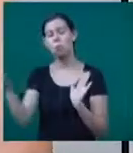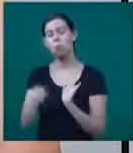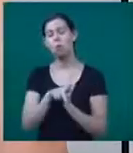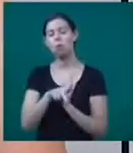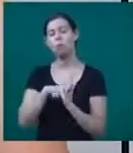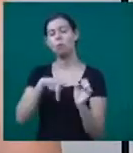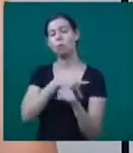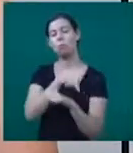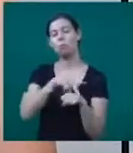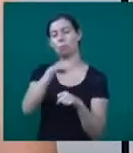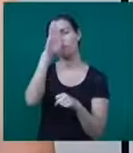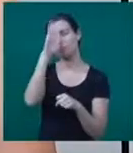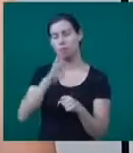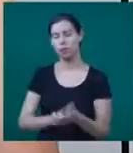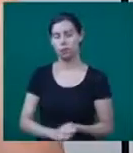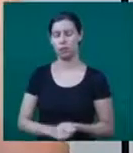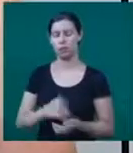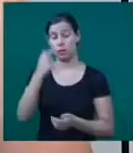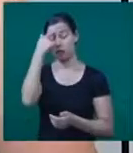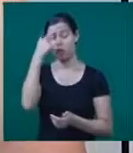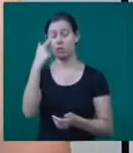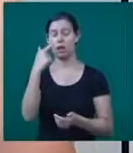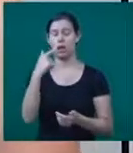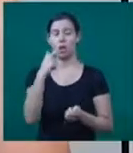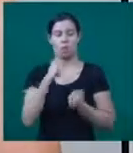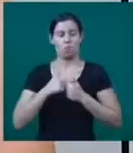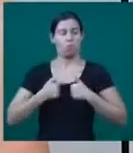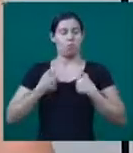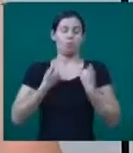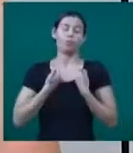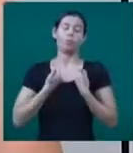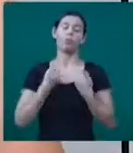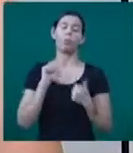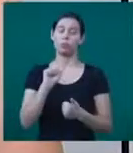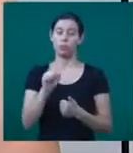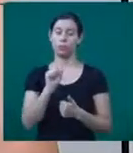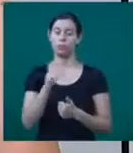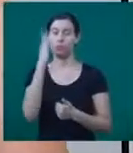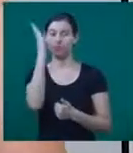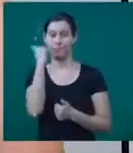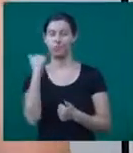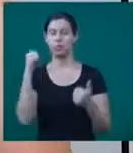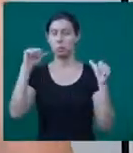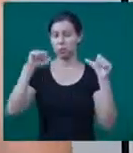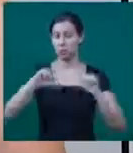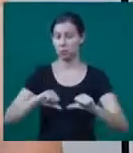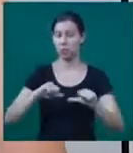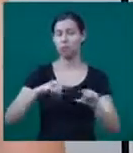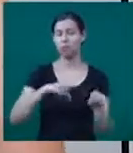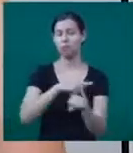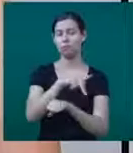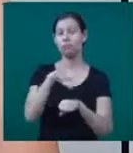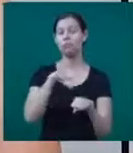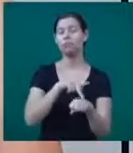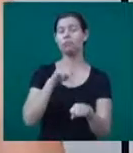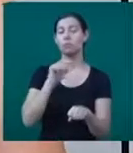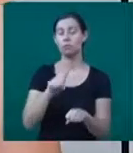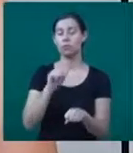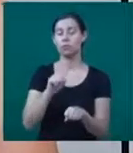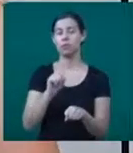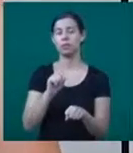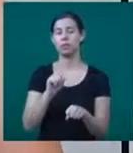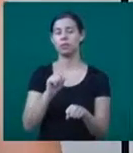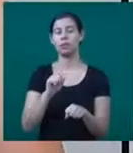E o que me dá orgulho de ser brasileiro? E a gente sabe que, apesar das notícias ruins, nós somos uma nação com muitos valores, nós somos uma nação